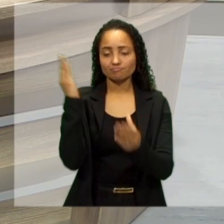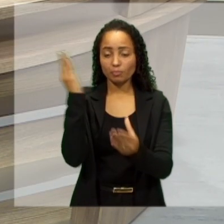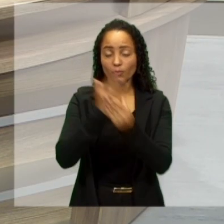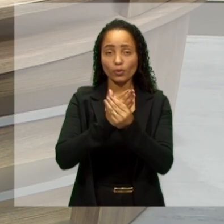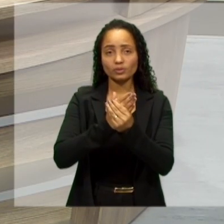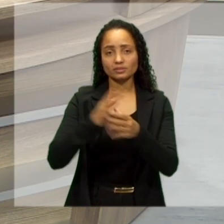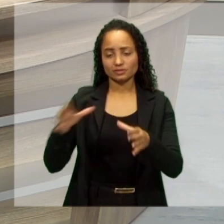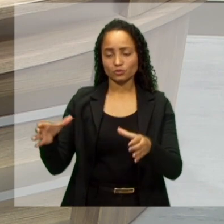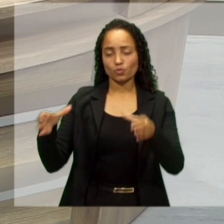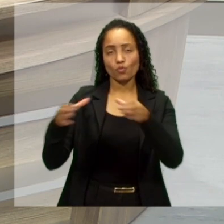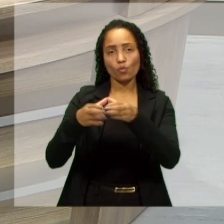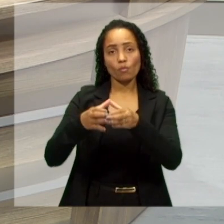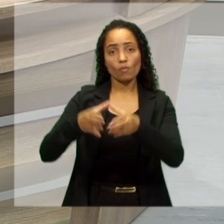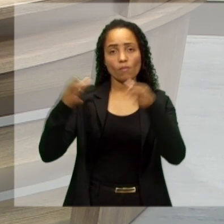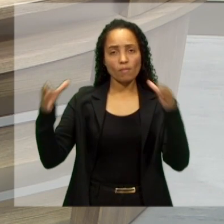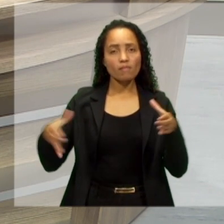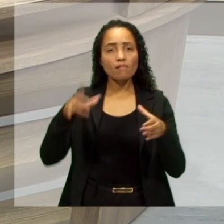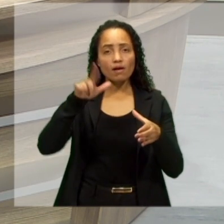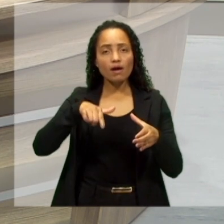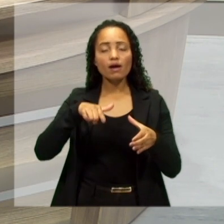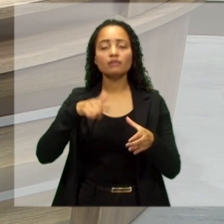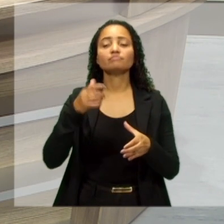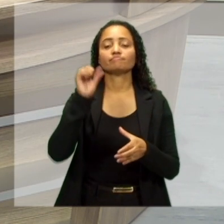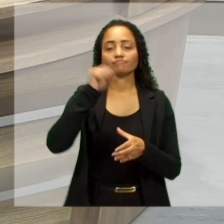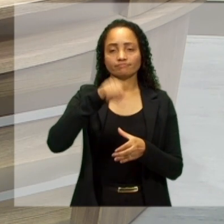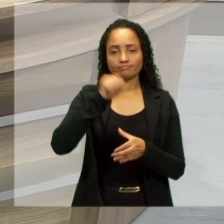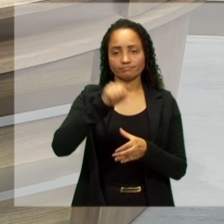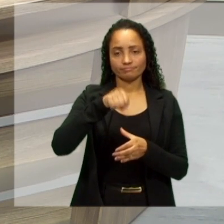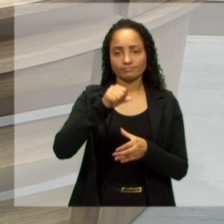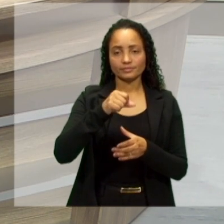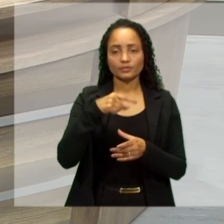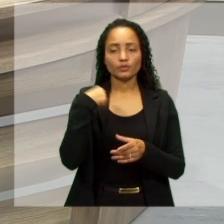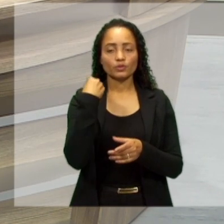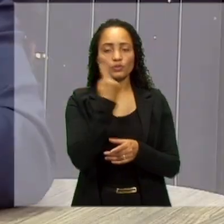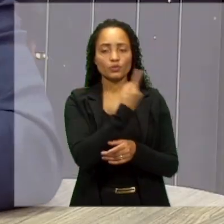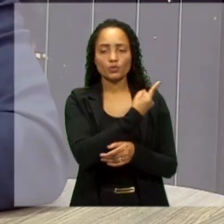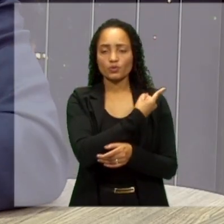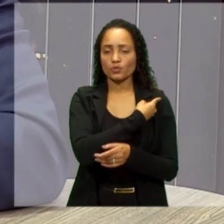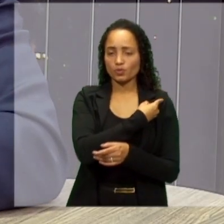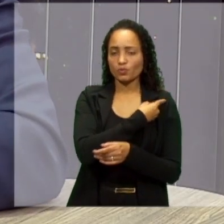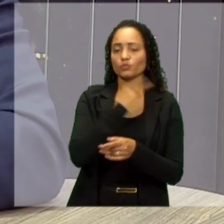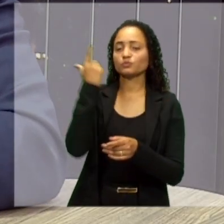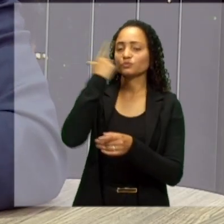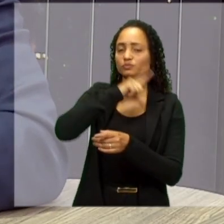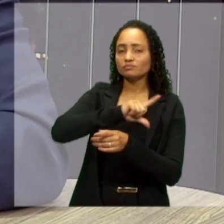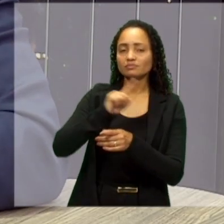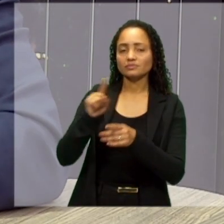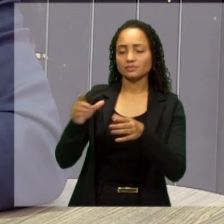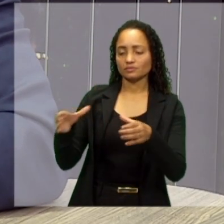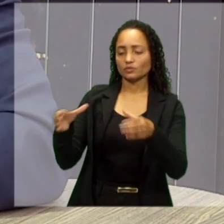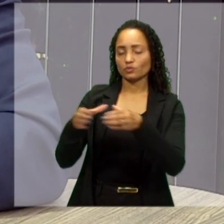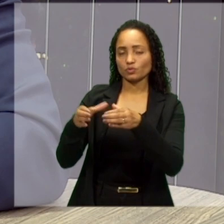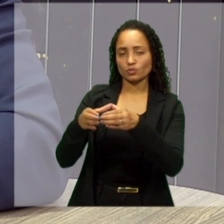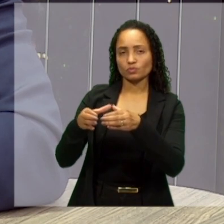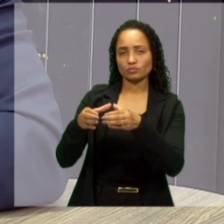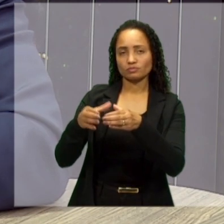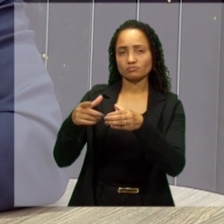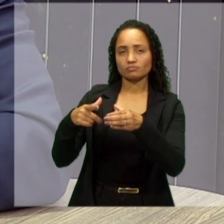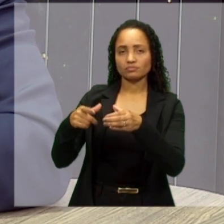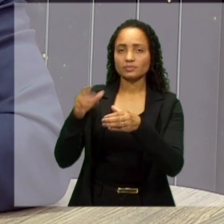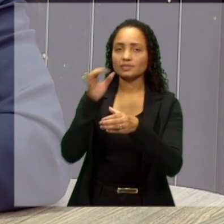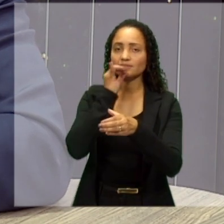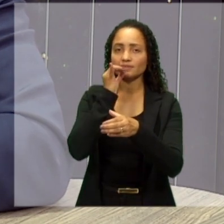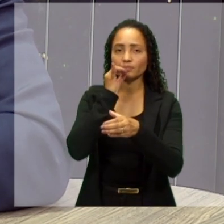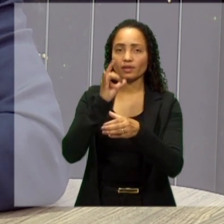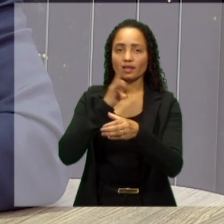possível, sim. Os núcleos especializados possuem essa atribuição de mover ações coletivas. Apesar do defensor público de